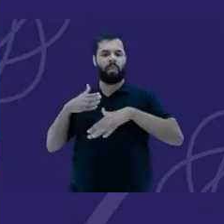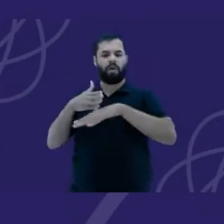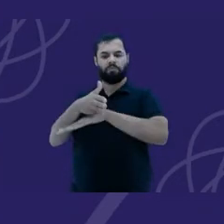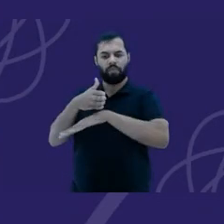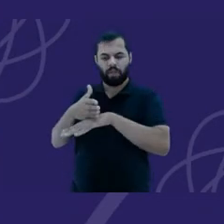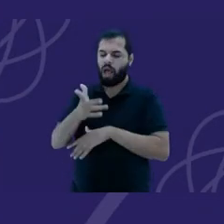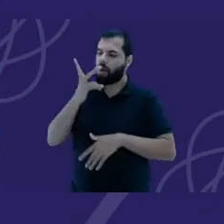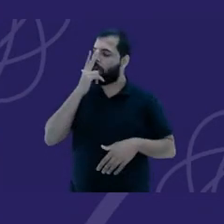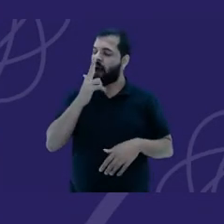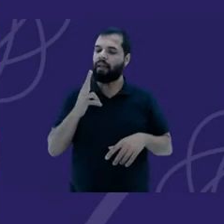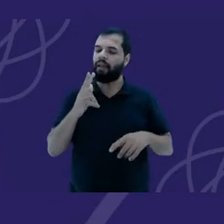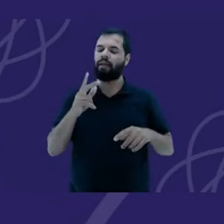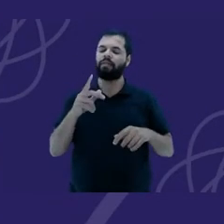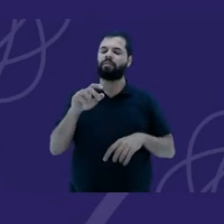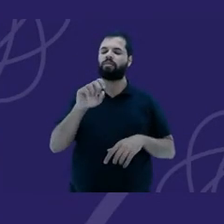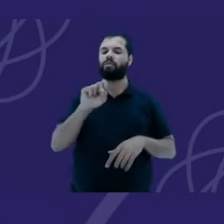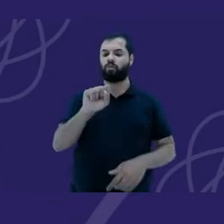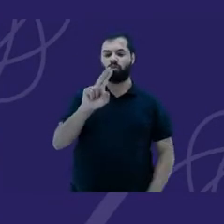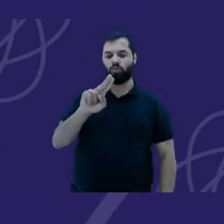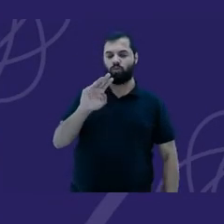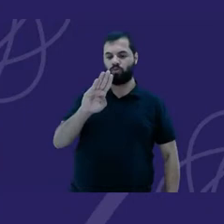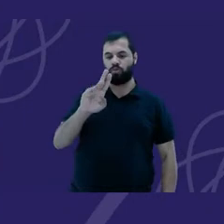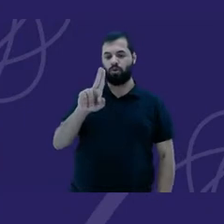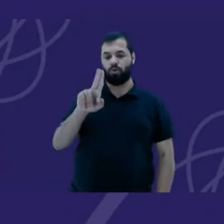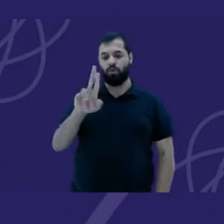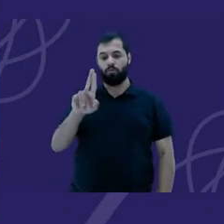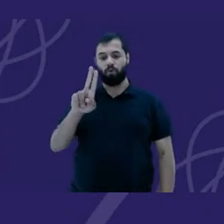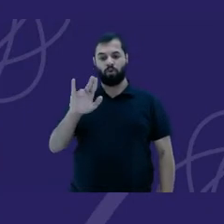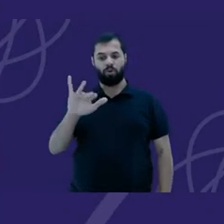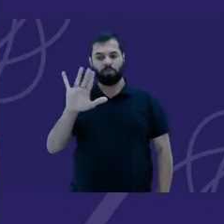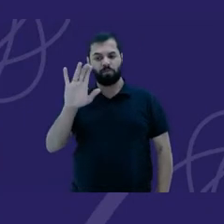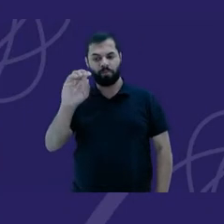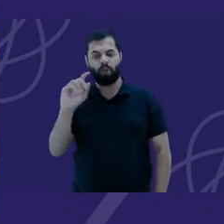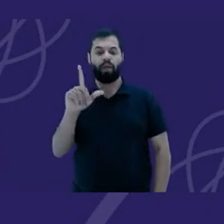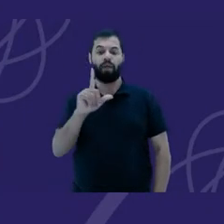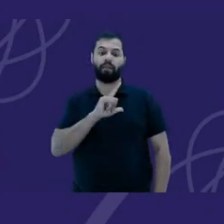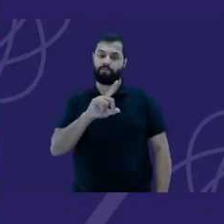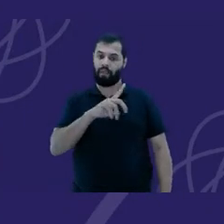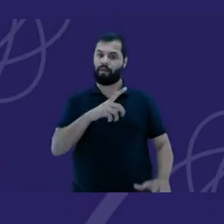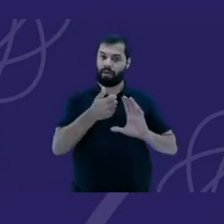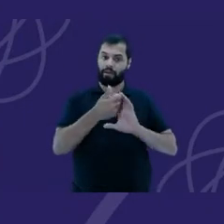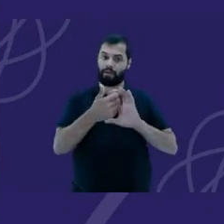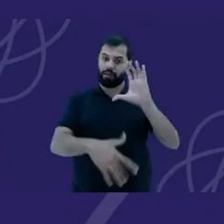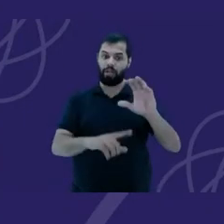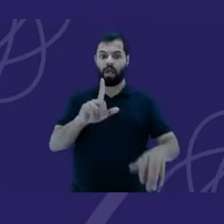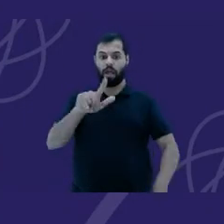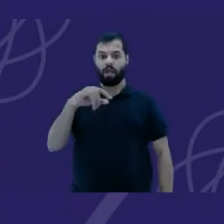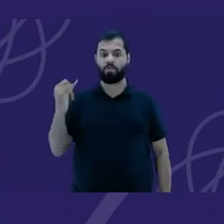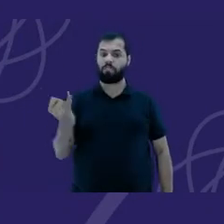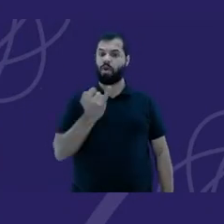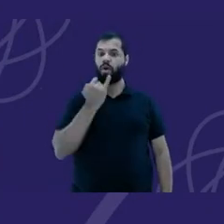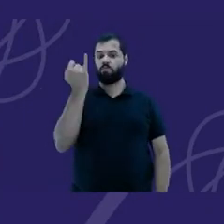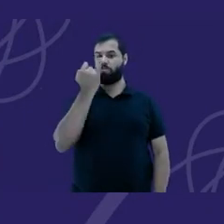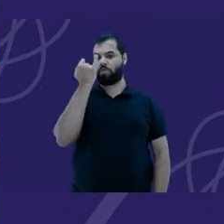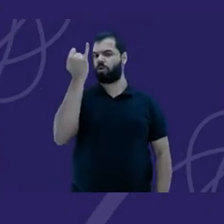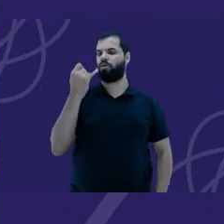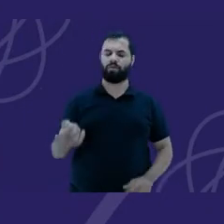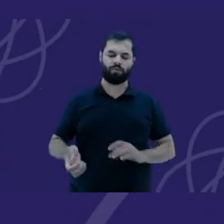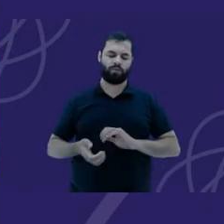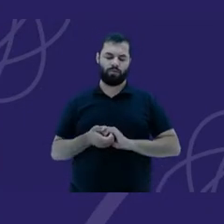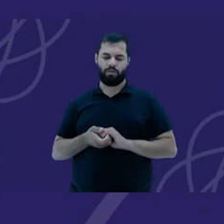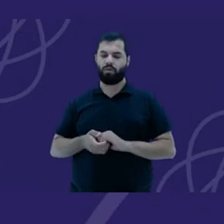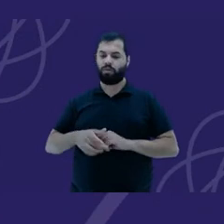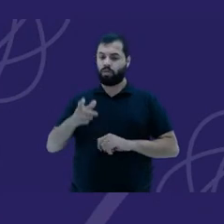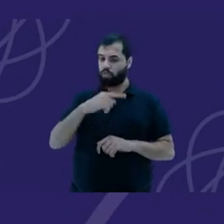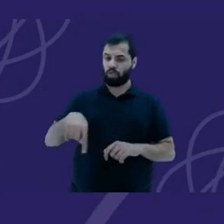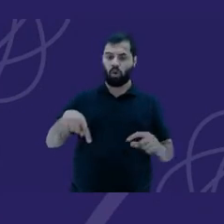subúrbio tem essa propriedade, que é uma coisa que é importante para a gente aqui enquanto suburbano. E nós estamos